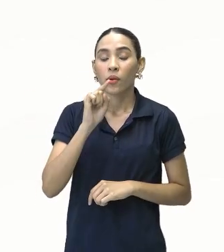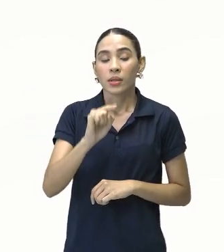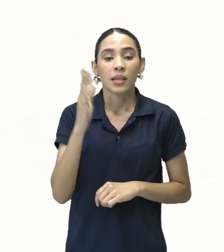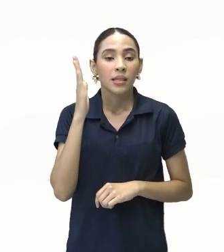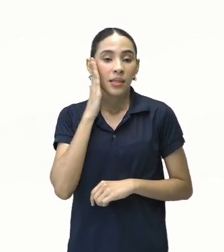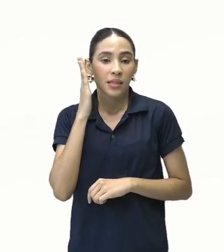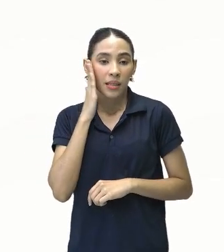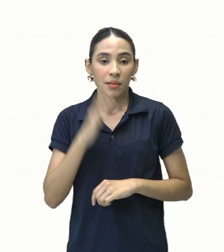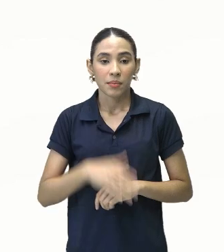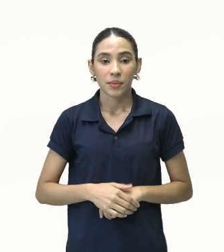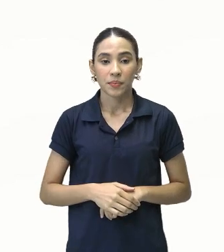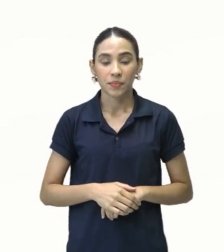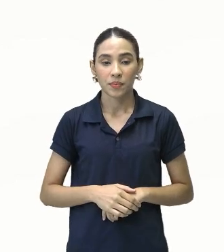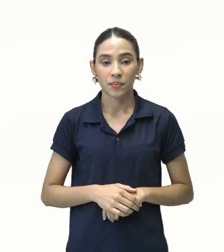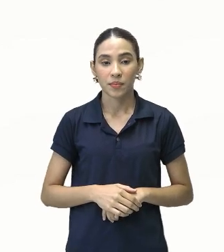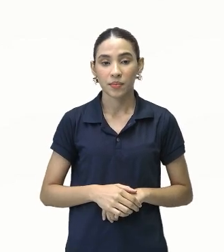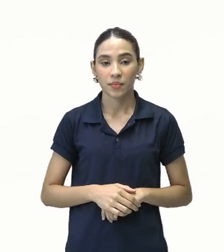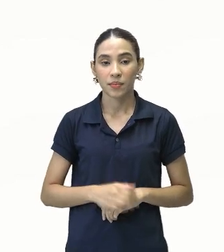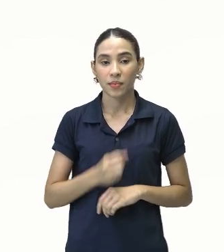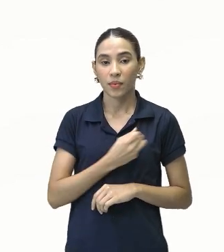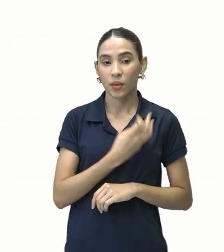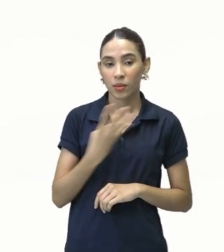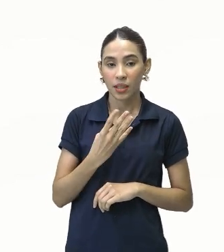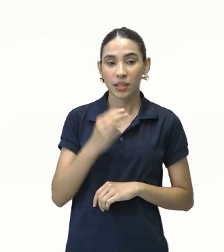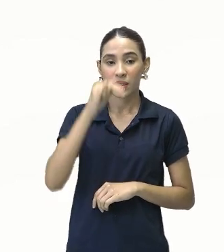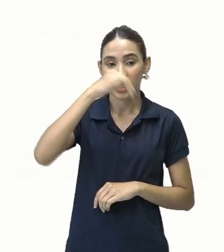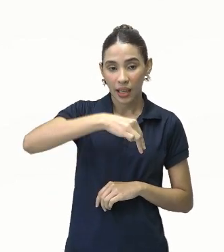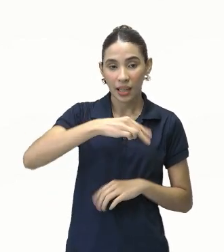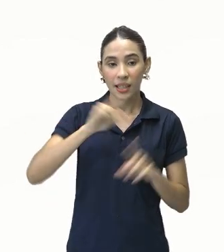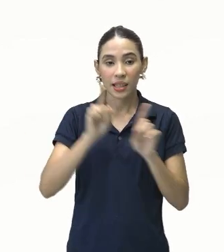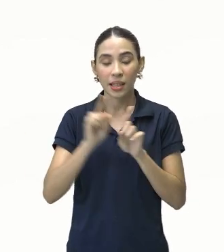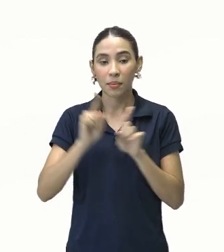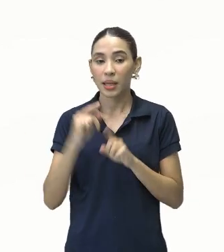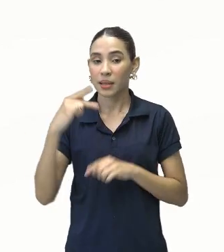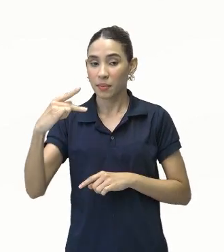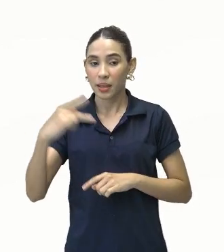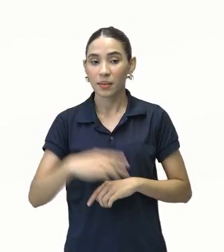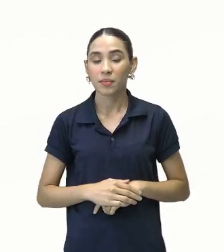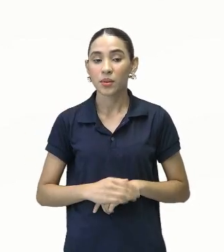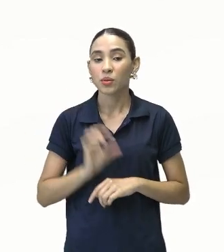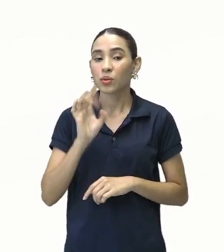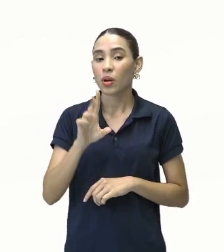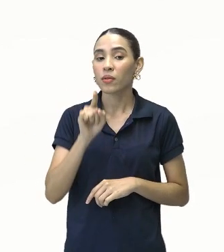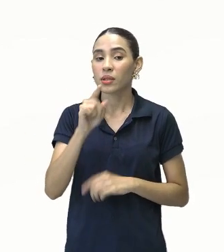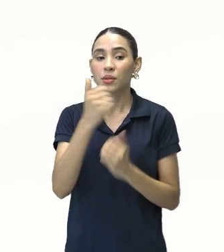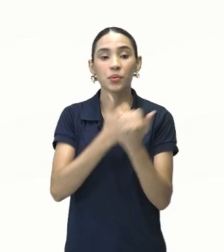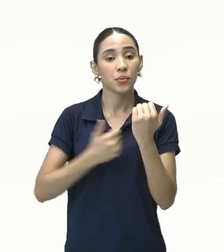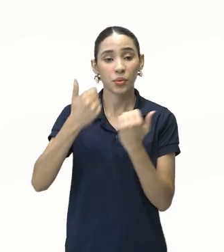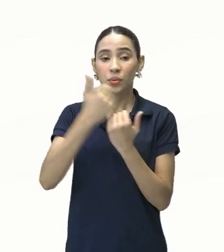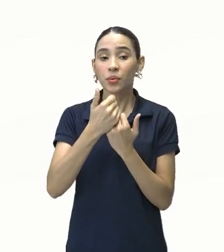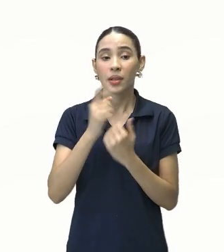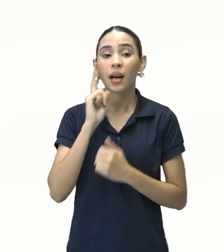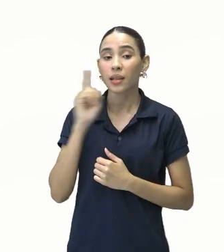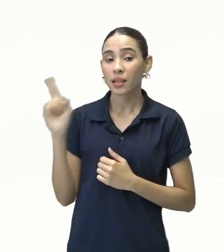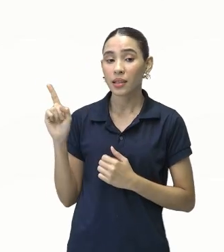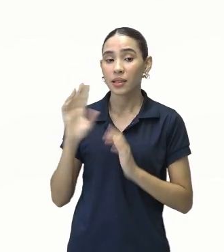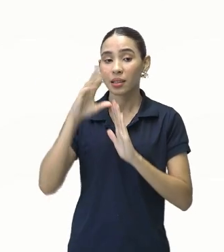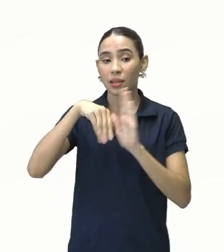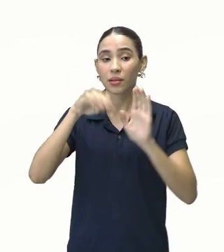sabe a quantidade de N e a quantidade de P, basta você substituir aqui na nossa